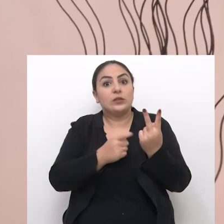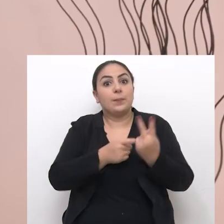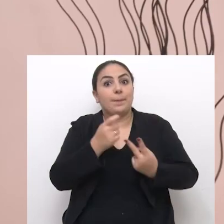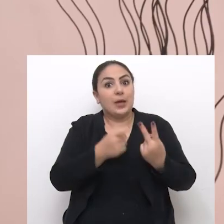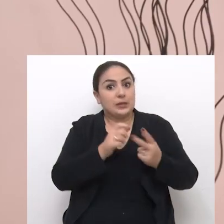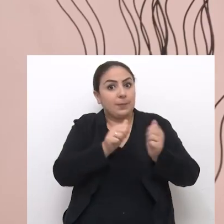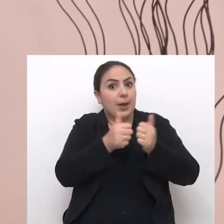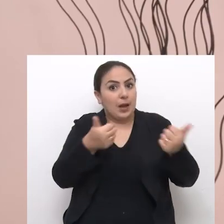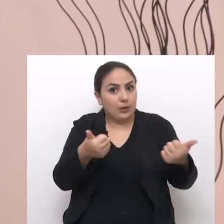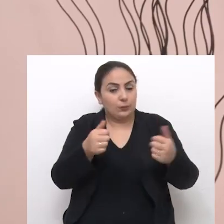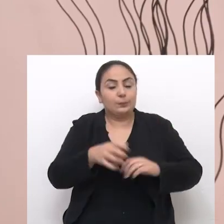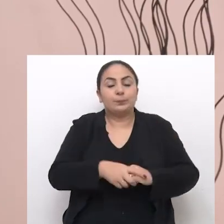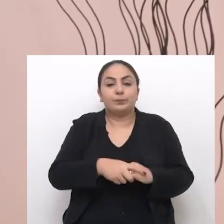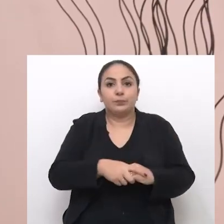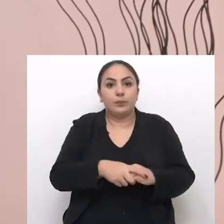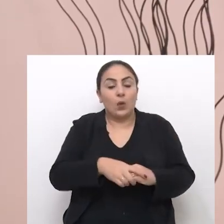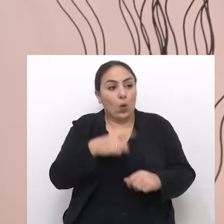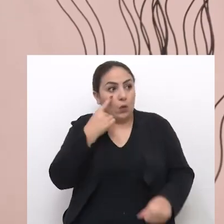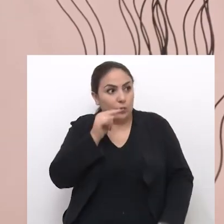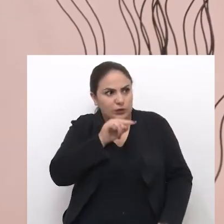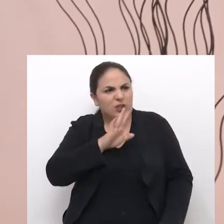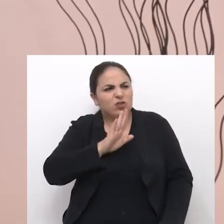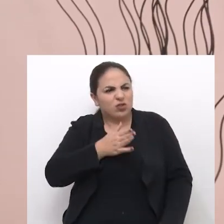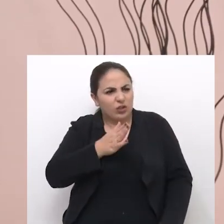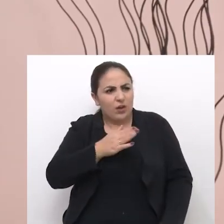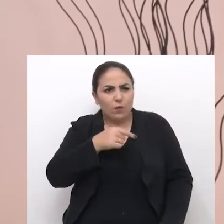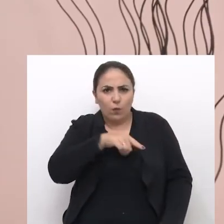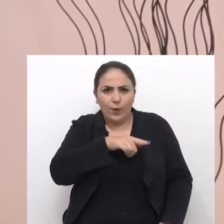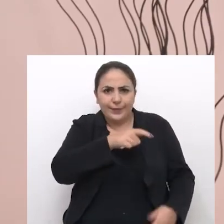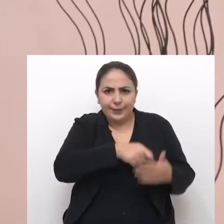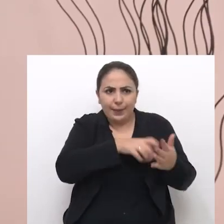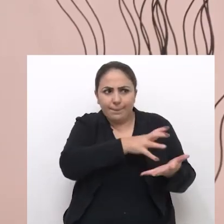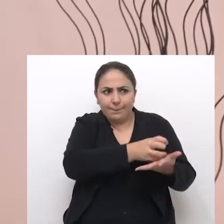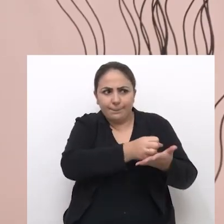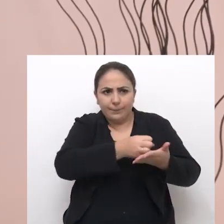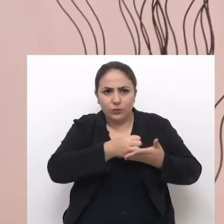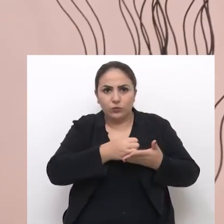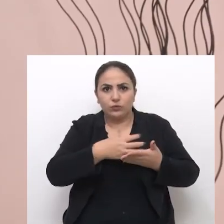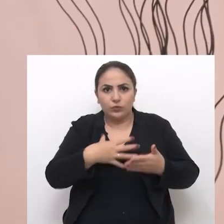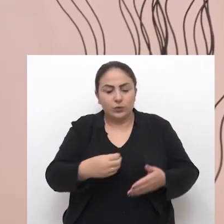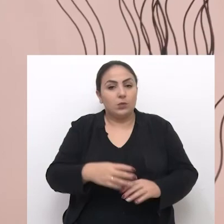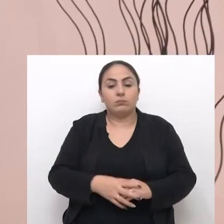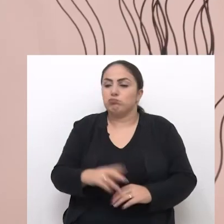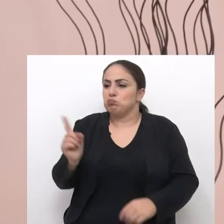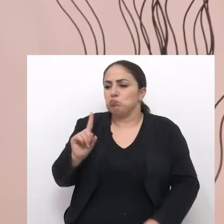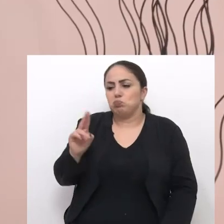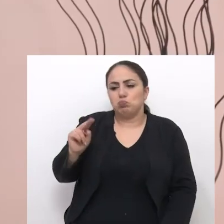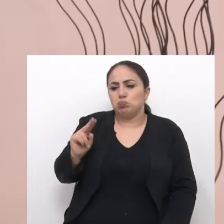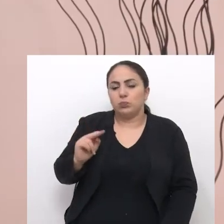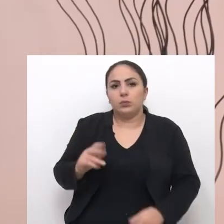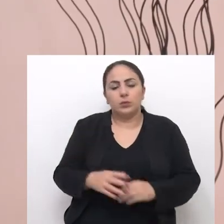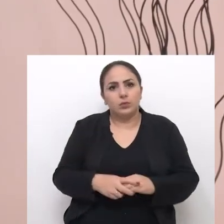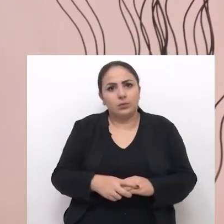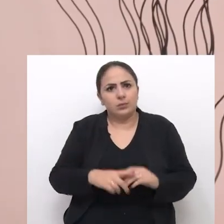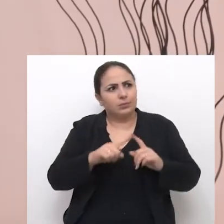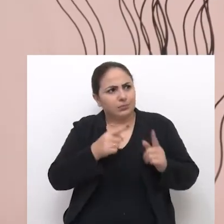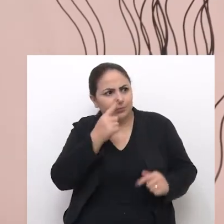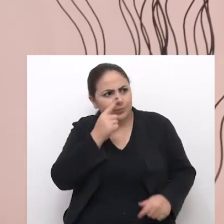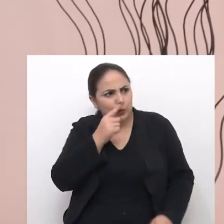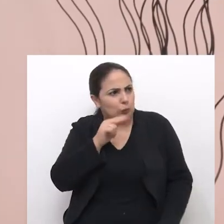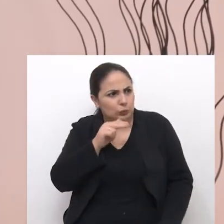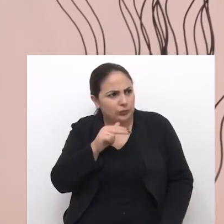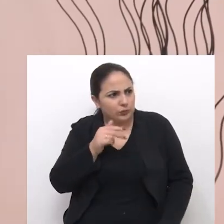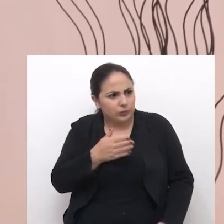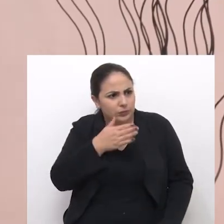meses que ela havia se separado. Olha, você já foi lá tentar pegar a sua filha? Não, nunca fui. Mas